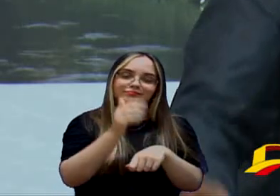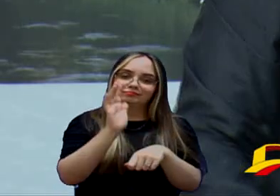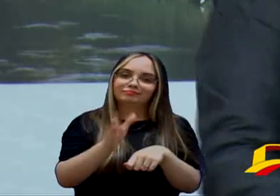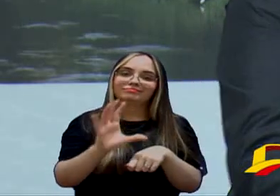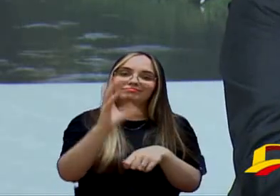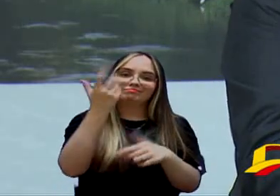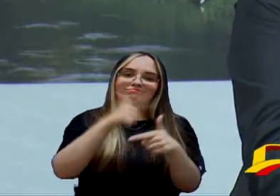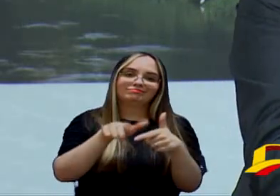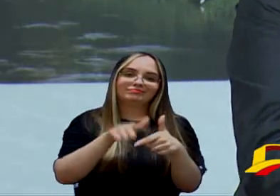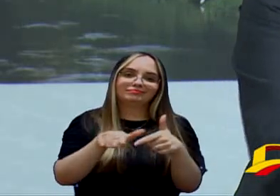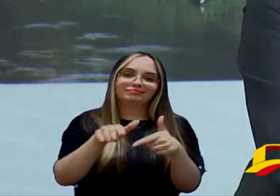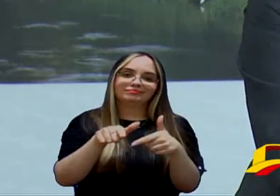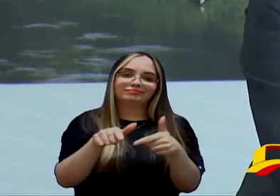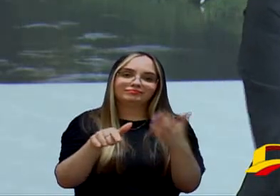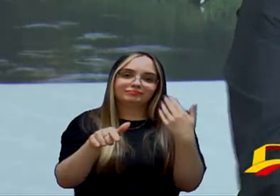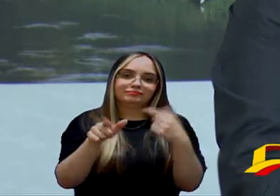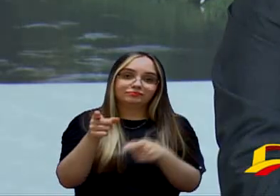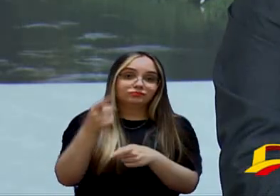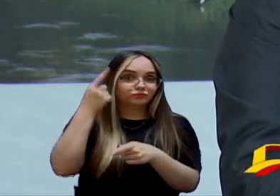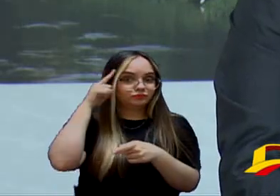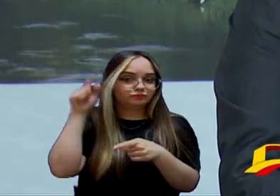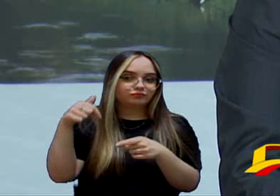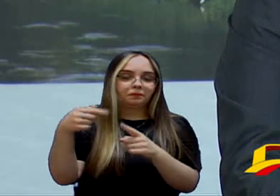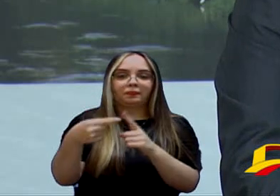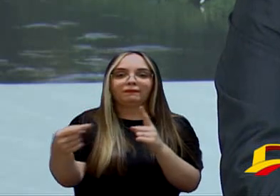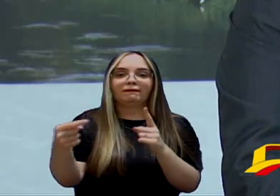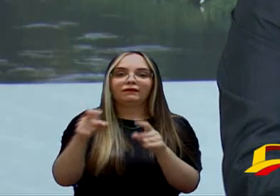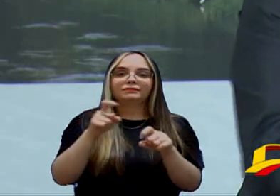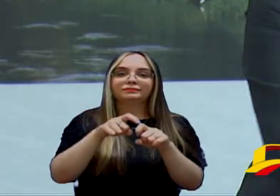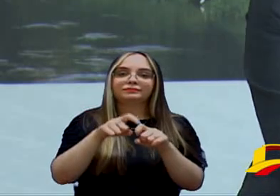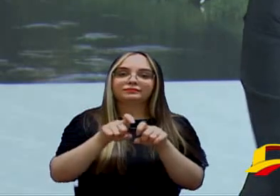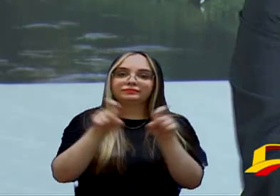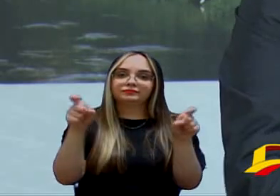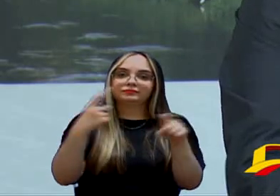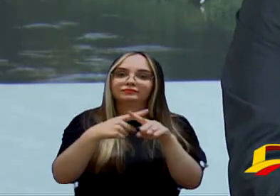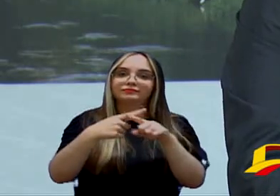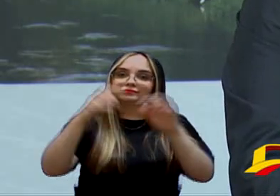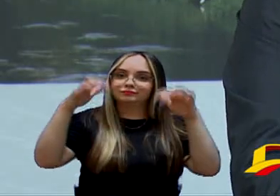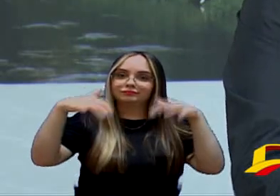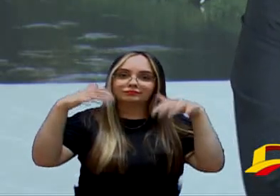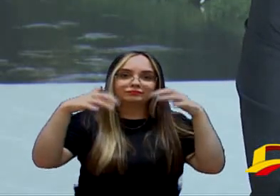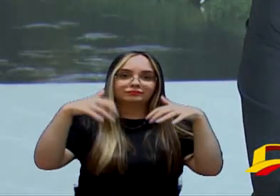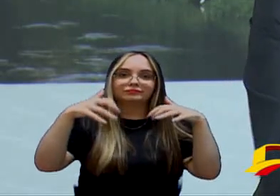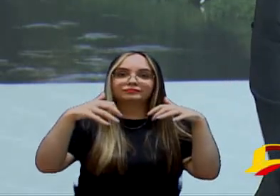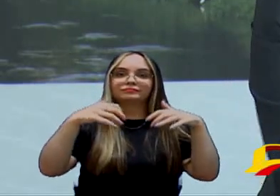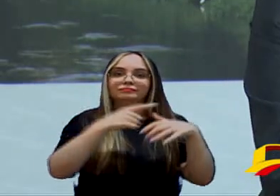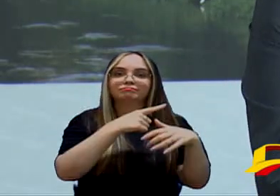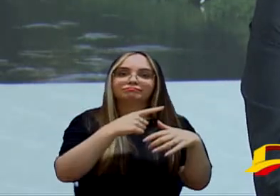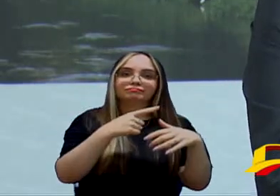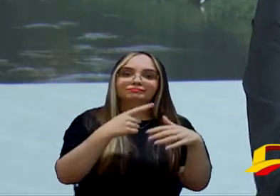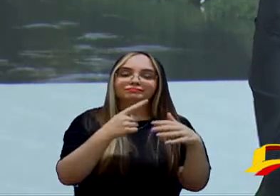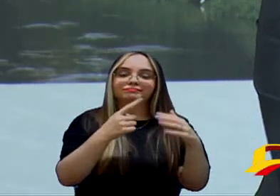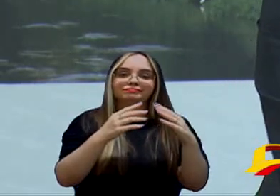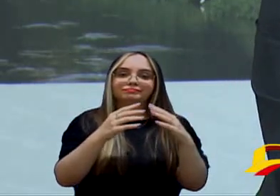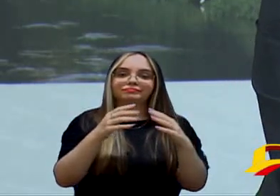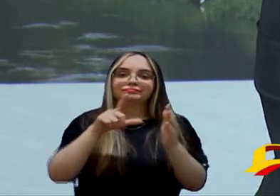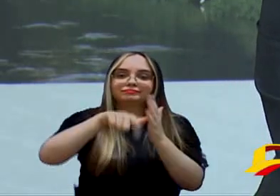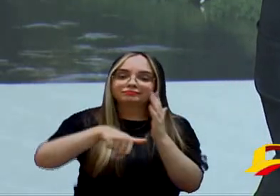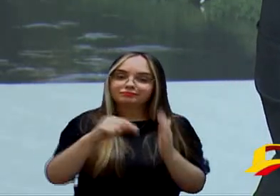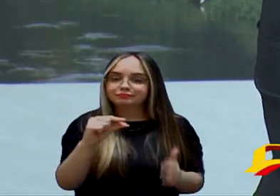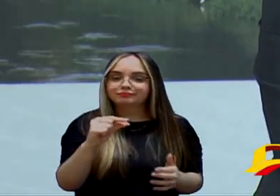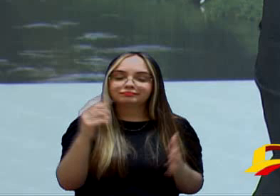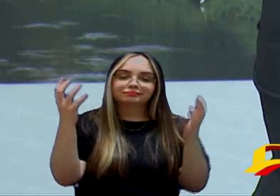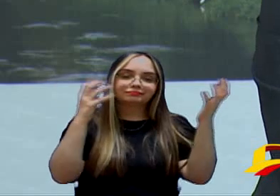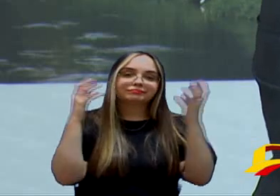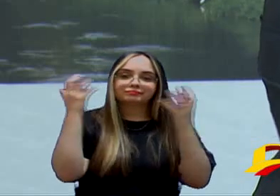um probleminha com a nesse dia dessa semana com a ginecologista por causa das chuvas ela ficou na Marginal ali atrasou um